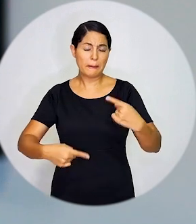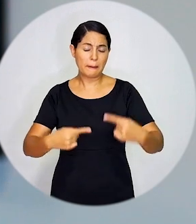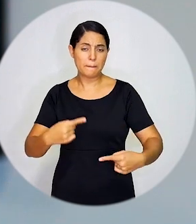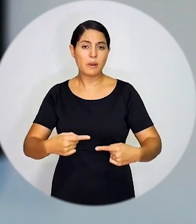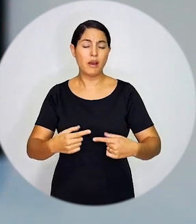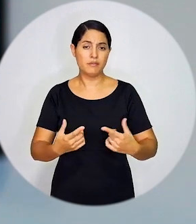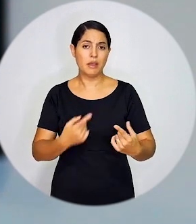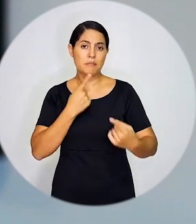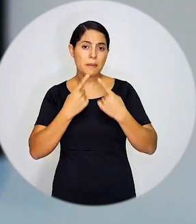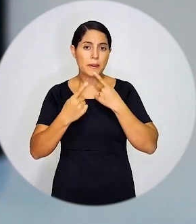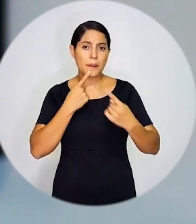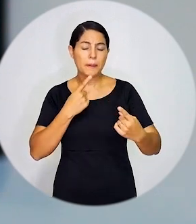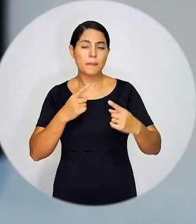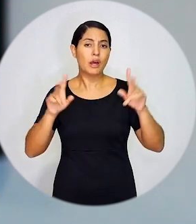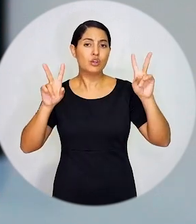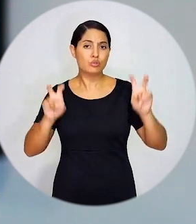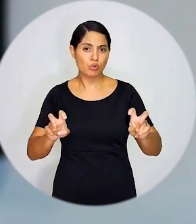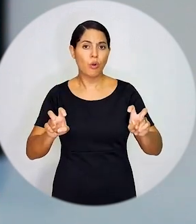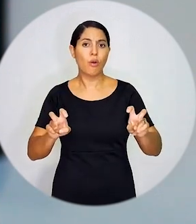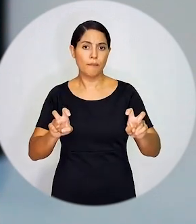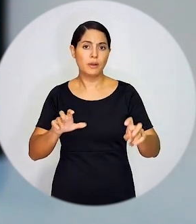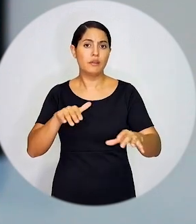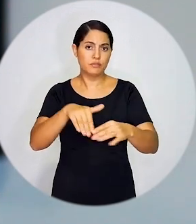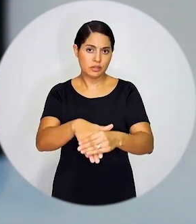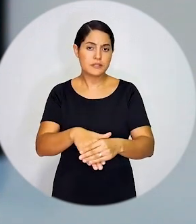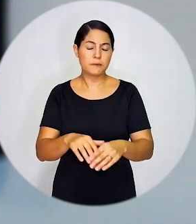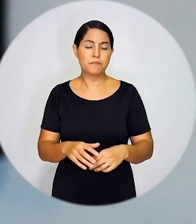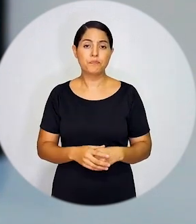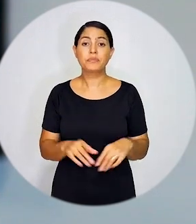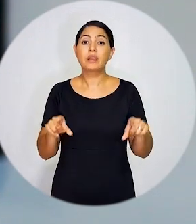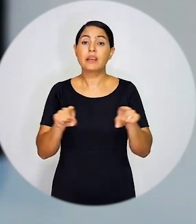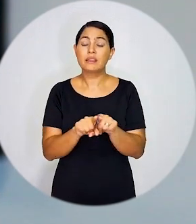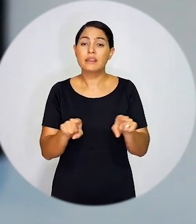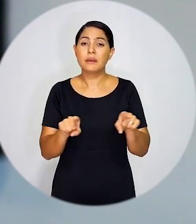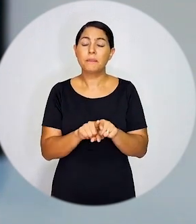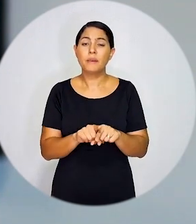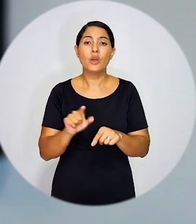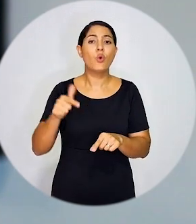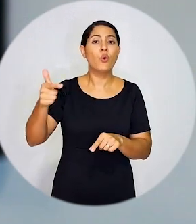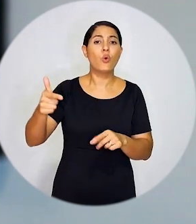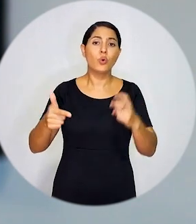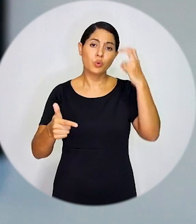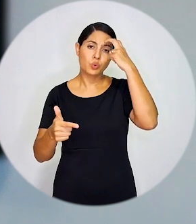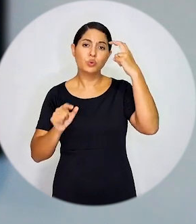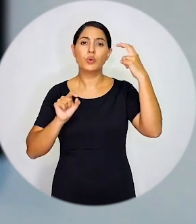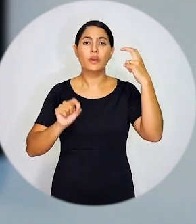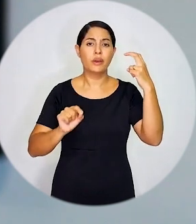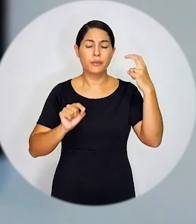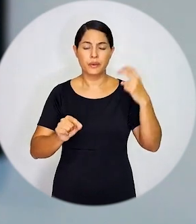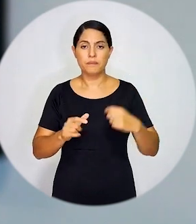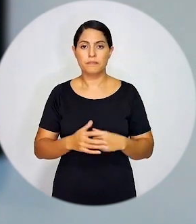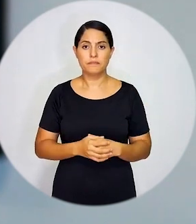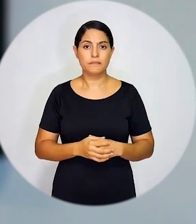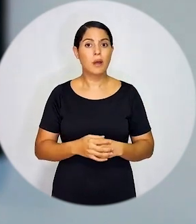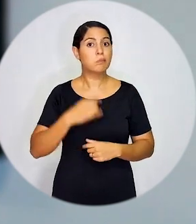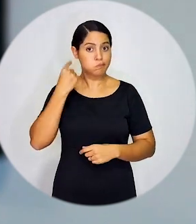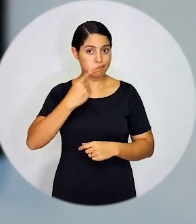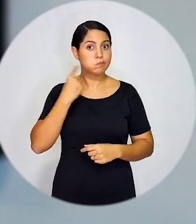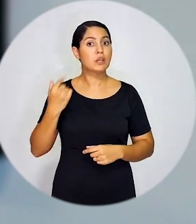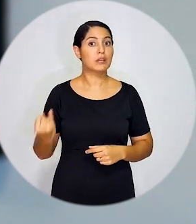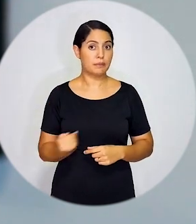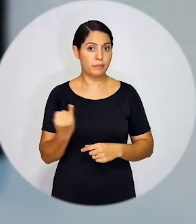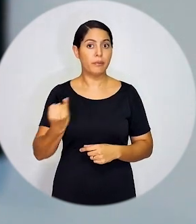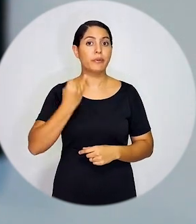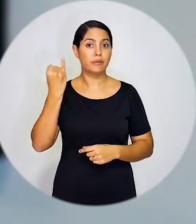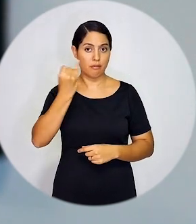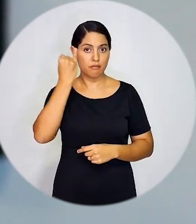e debater de forma específica as questões eleitorais, mas também não se afastando de uma outra cultura que é extremamente